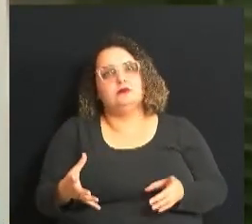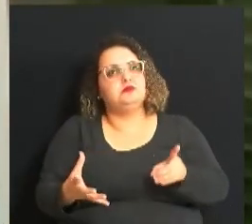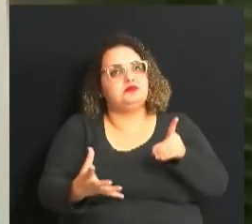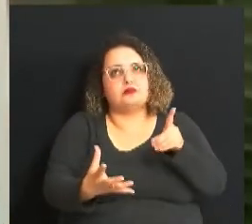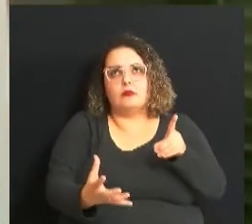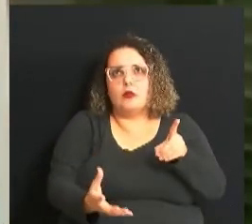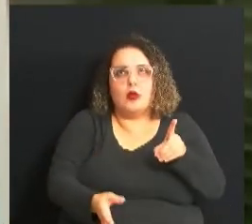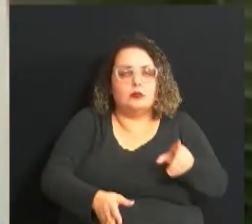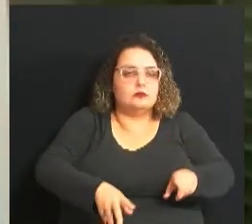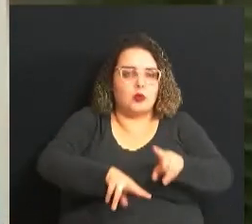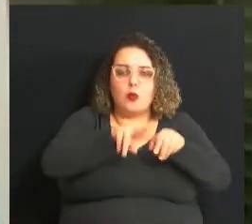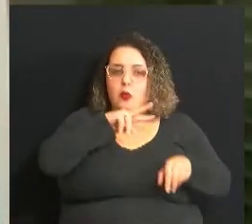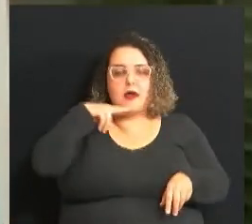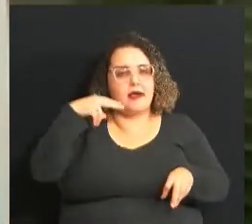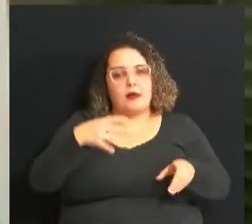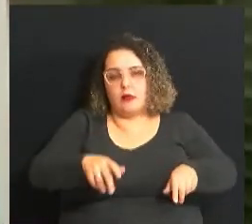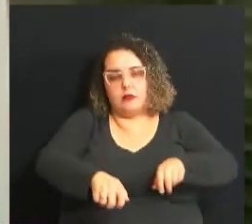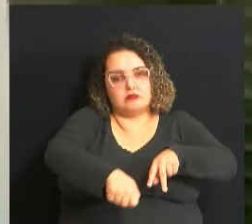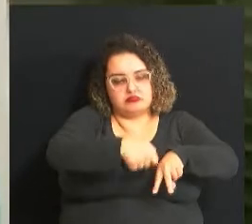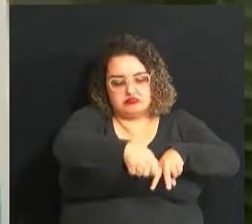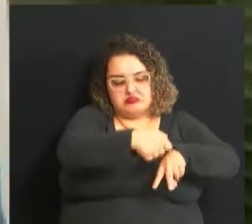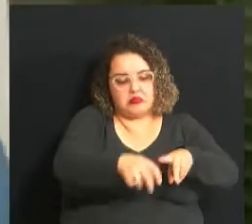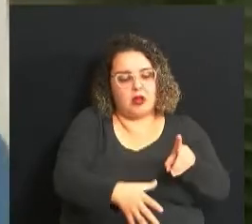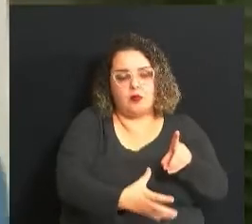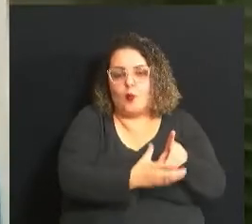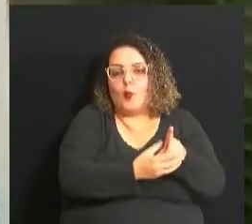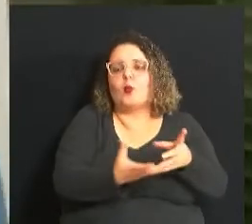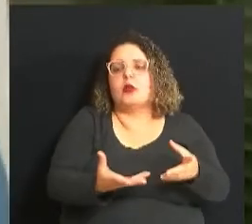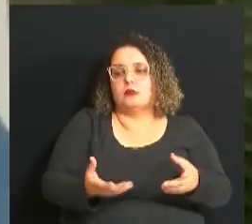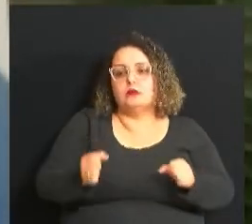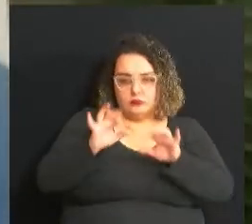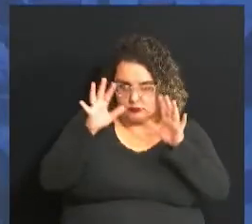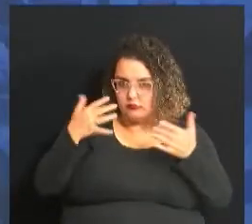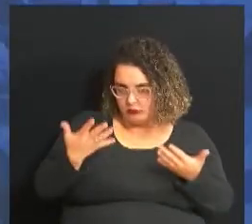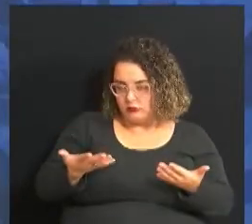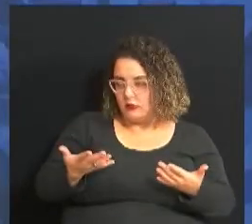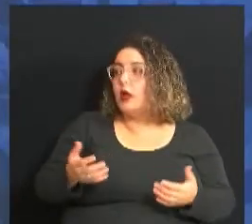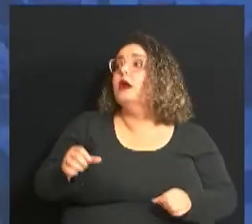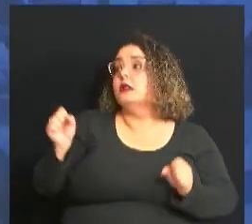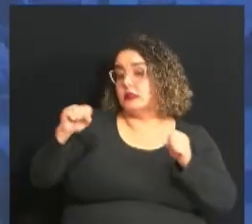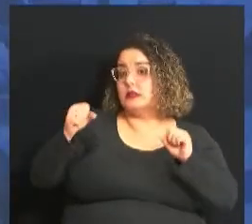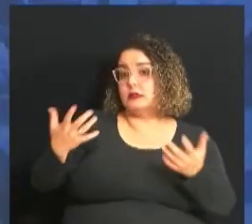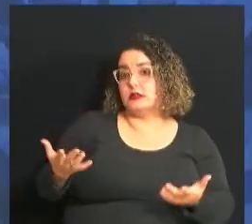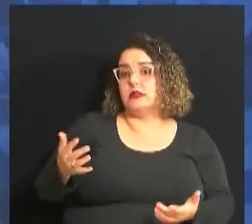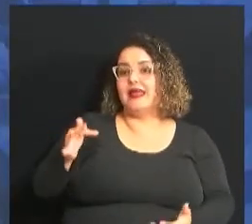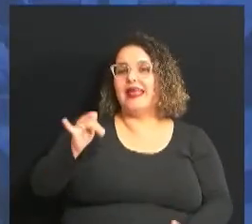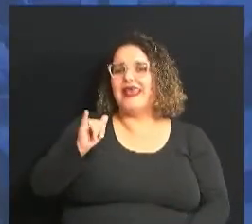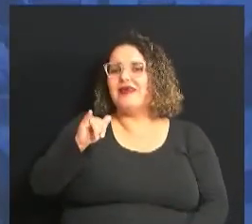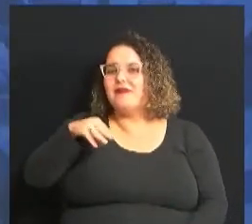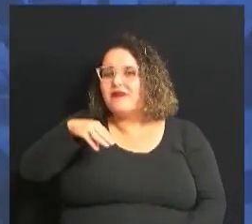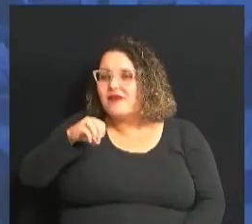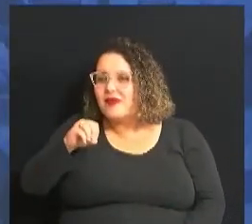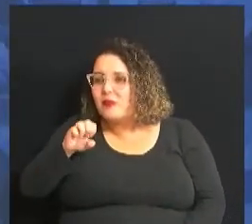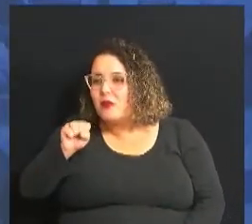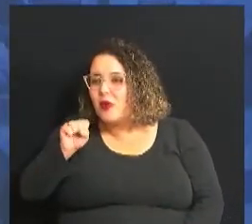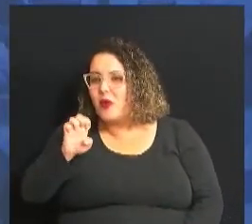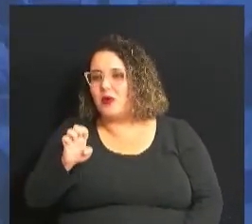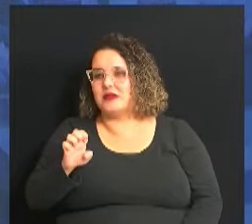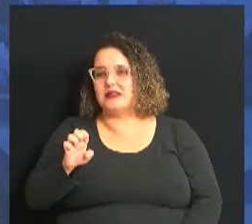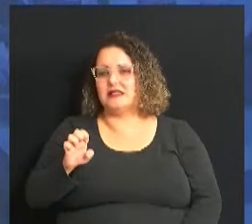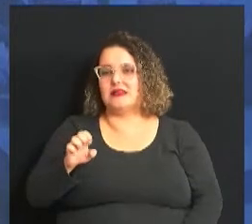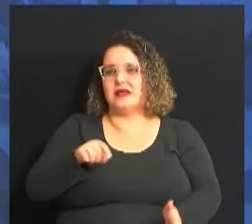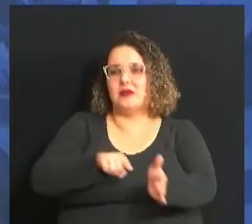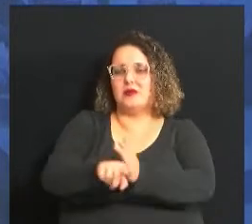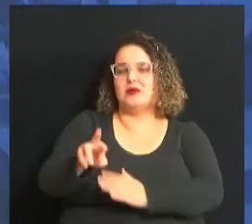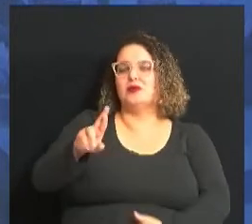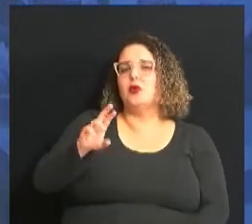não. Acho que deu para entender bem isso. Claro, sim. Doutor, e fimose? É a pergunta do Rafael do Parque